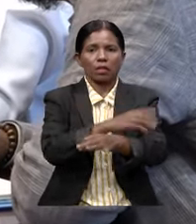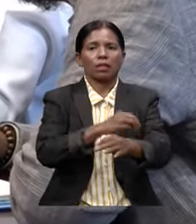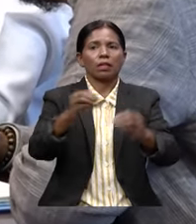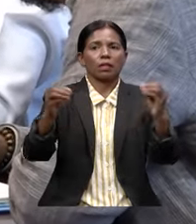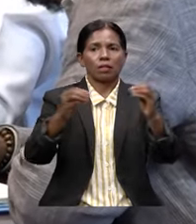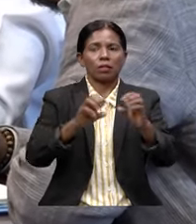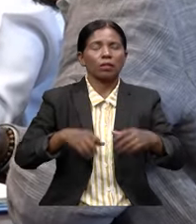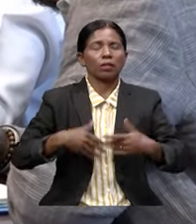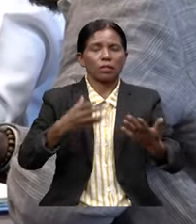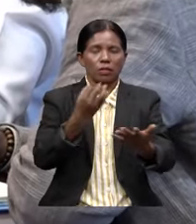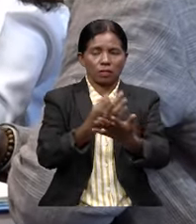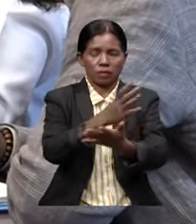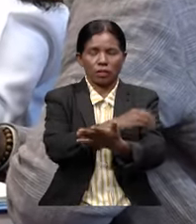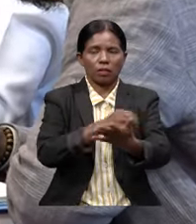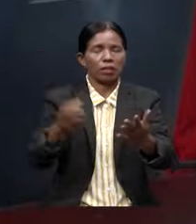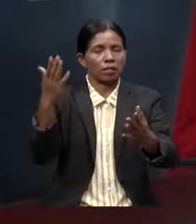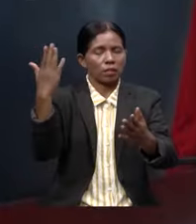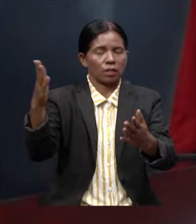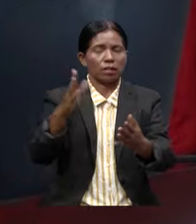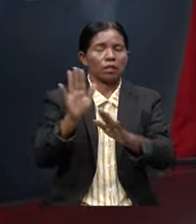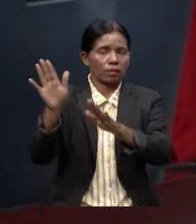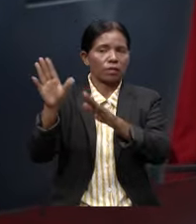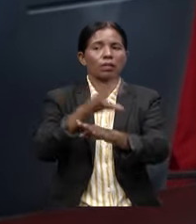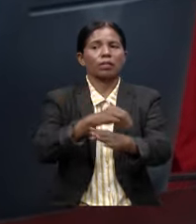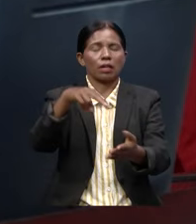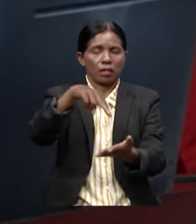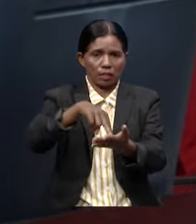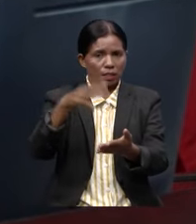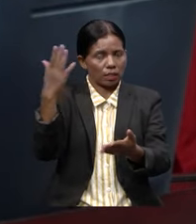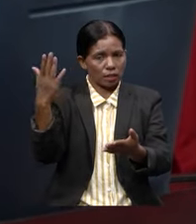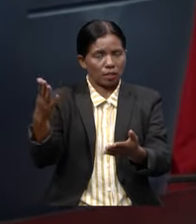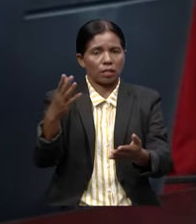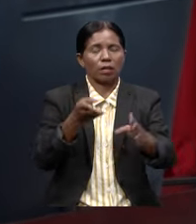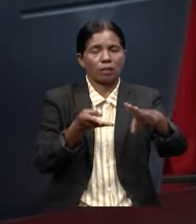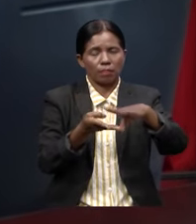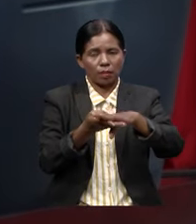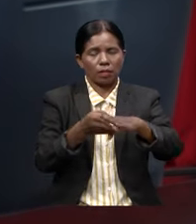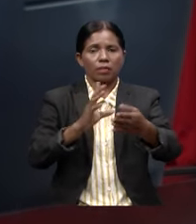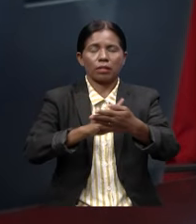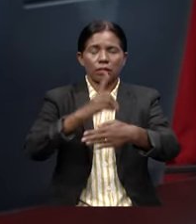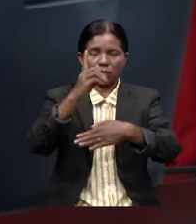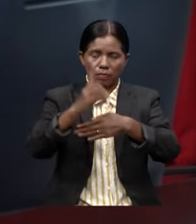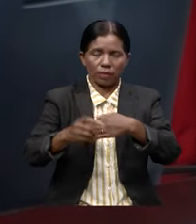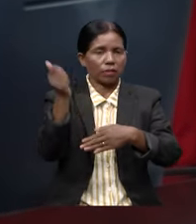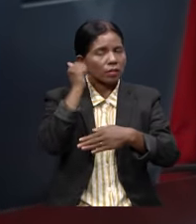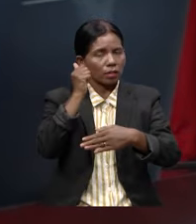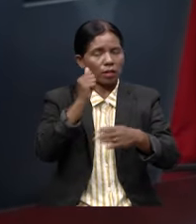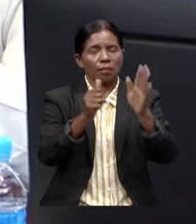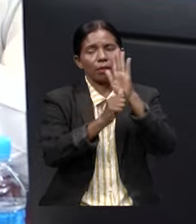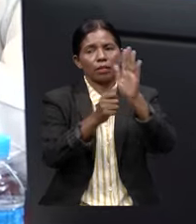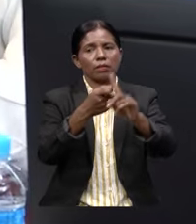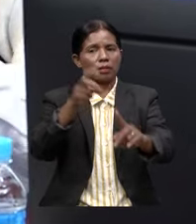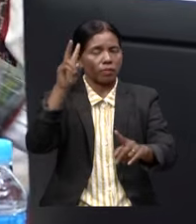no meio subsistência e a setor rural, na estabelece ONU ao Banco de Desenvolvimento Asiático, no apresenta o